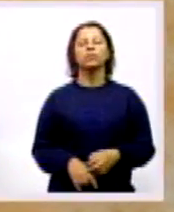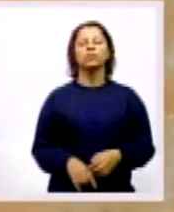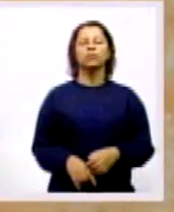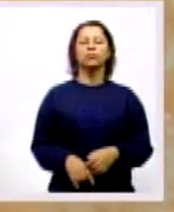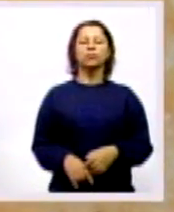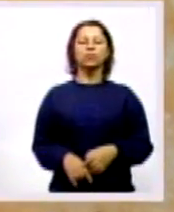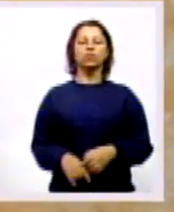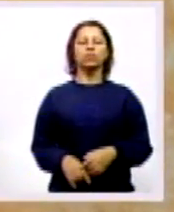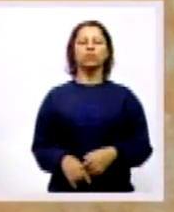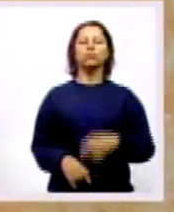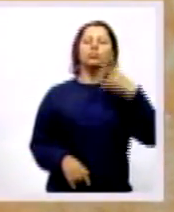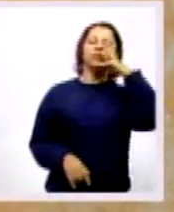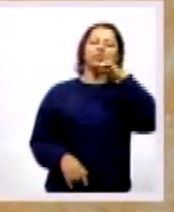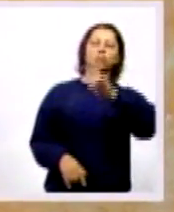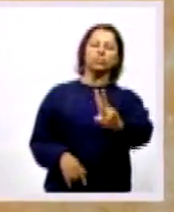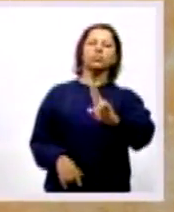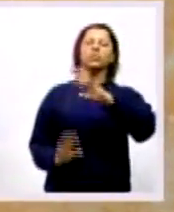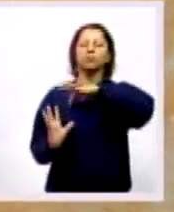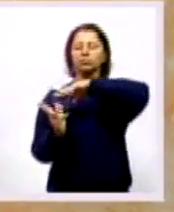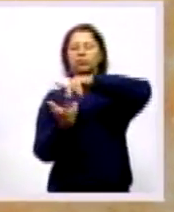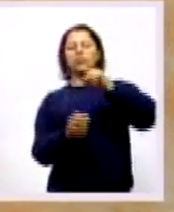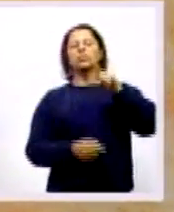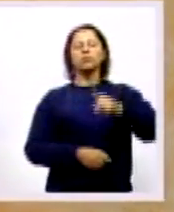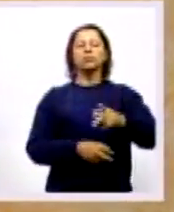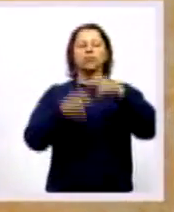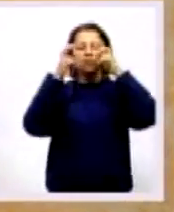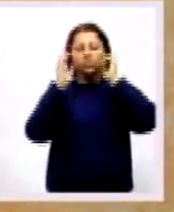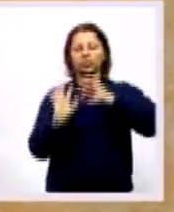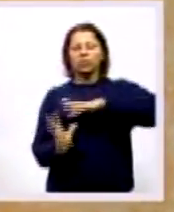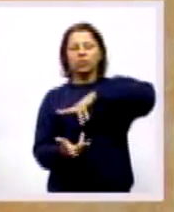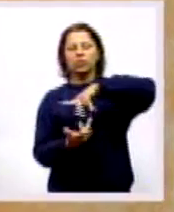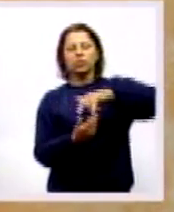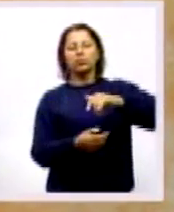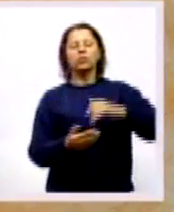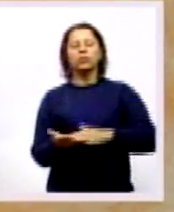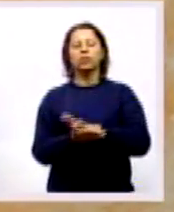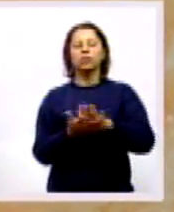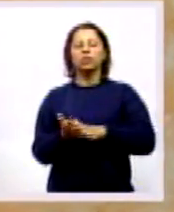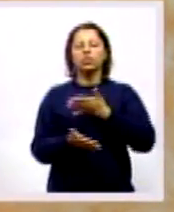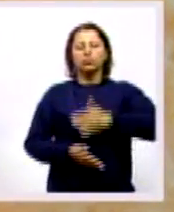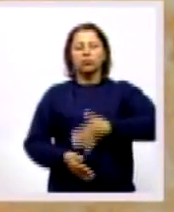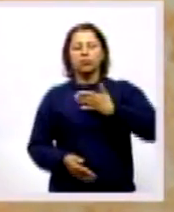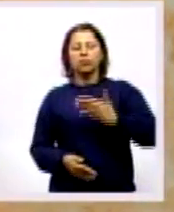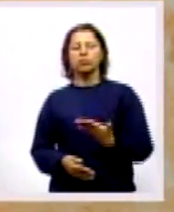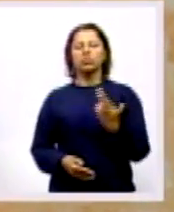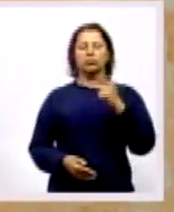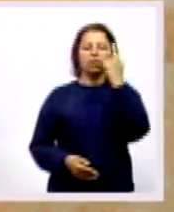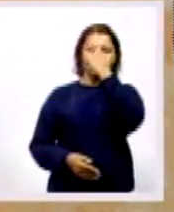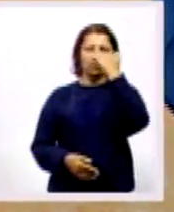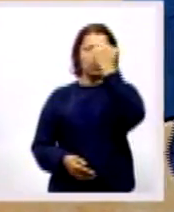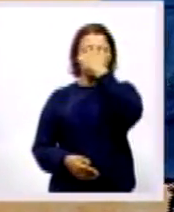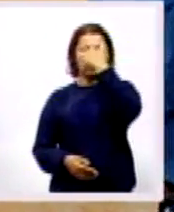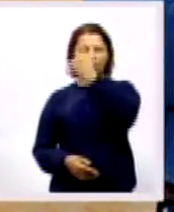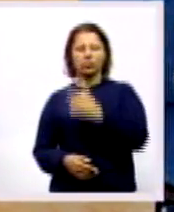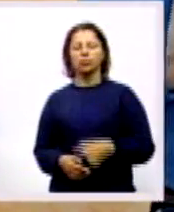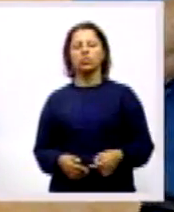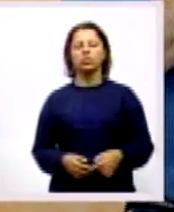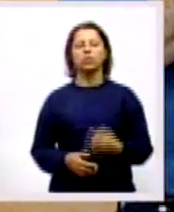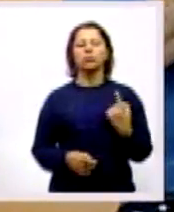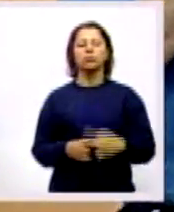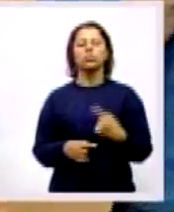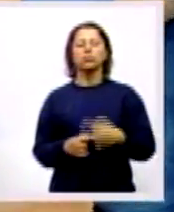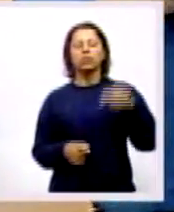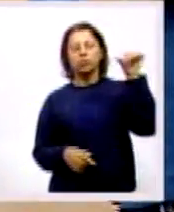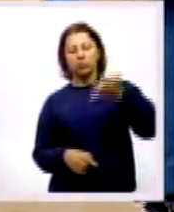Ampliar a visão do mundo é para que você veja o mundo sem os preconceitos do seu olho torto. Porque a